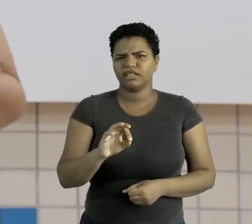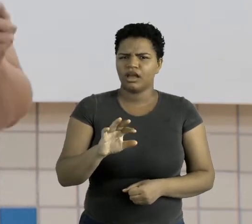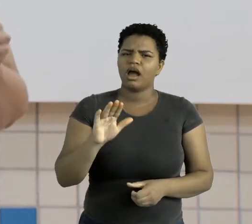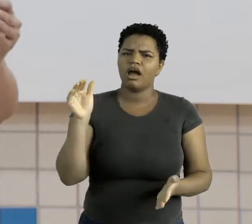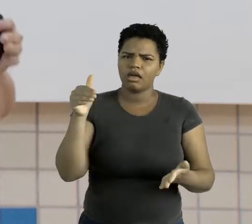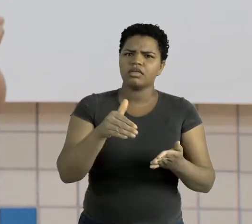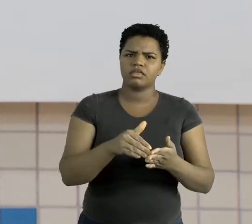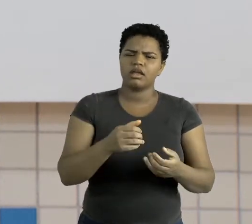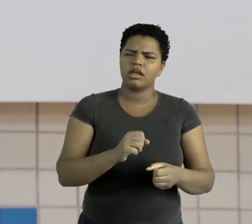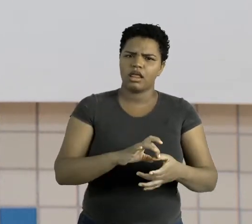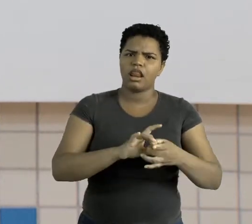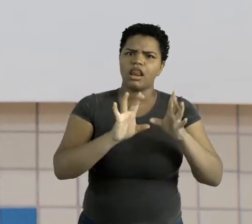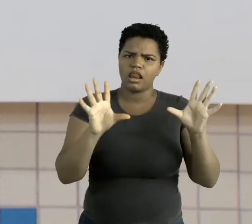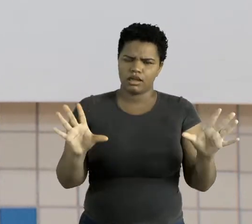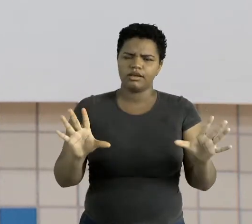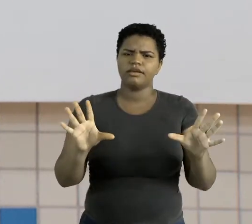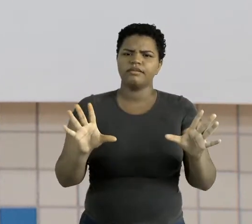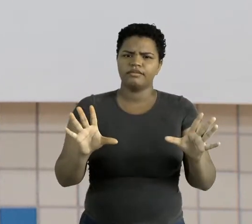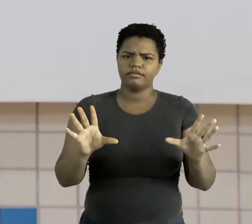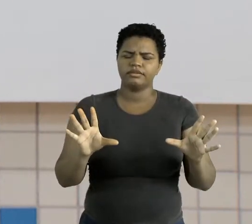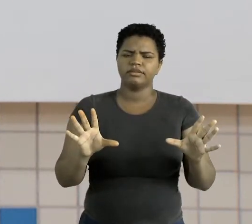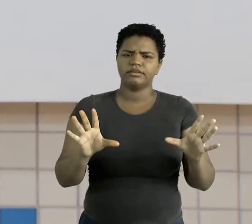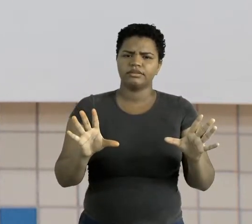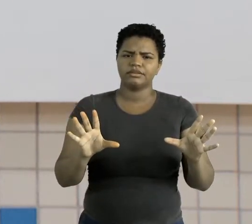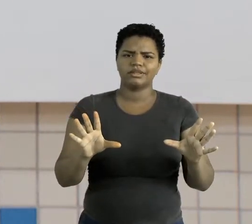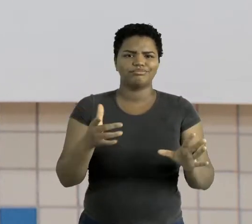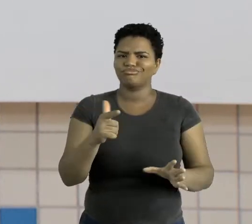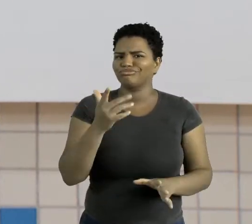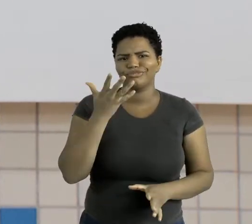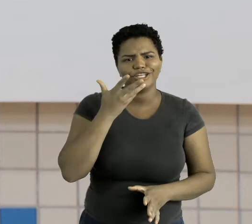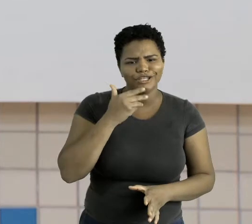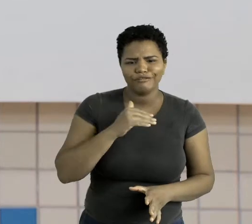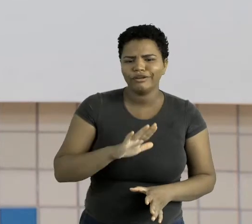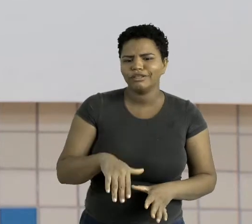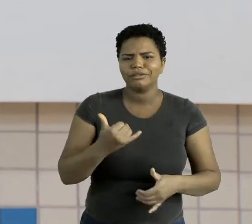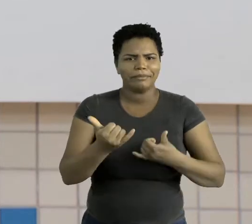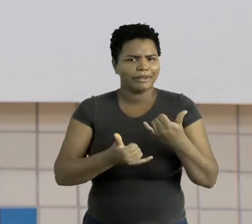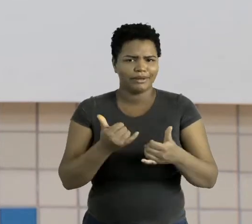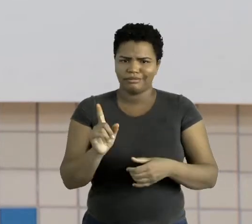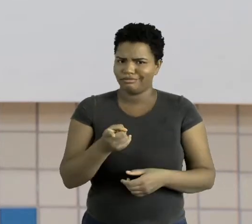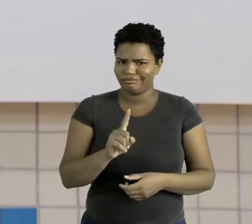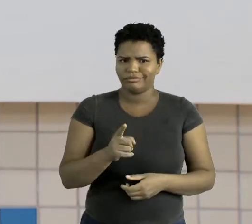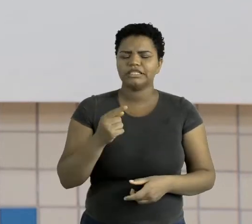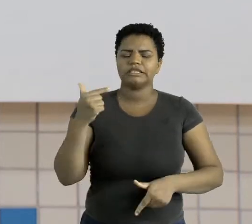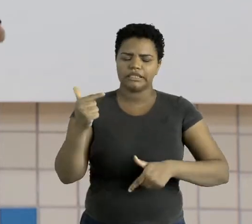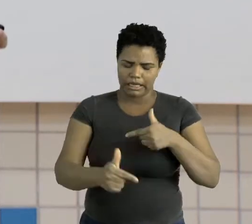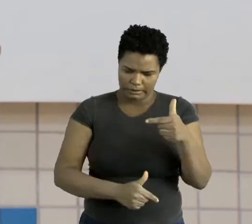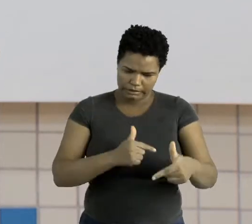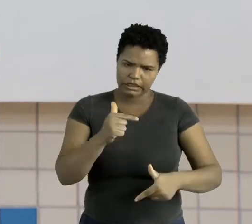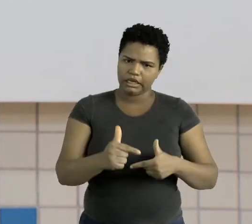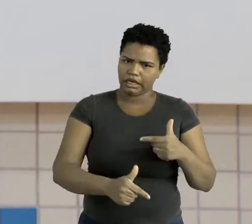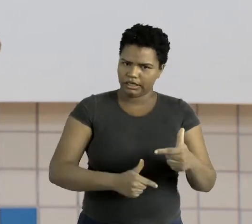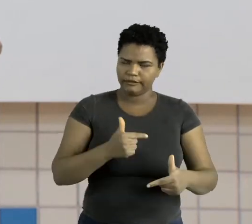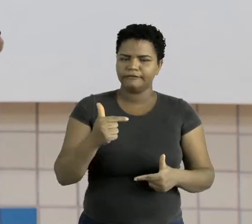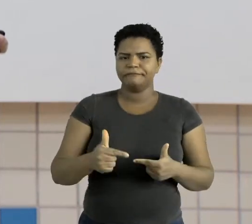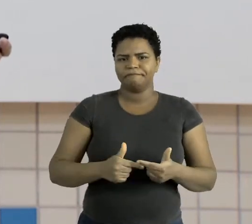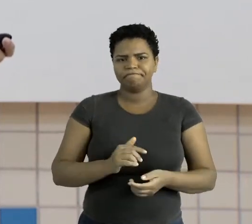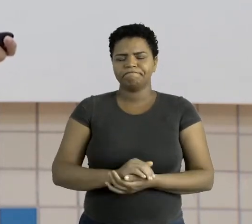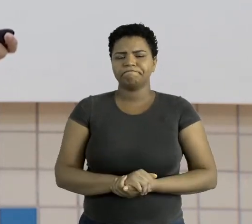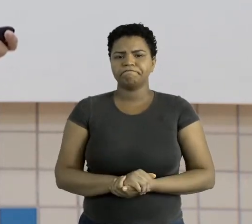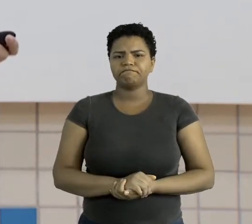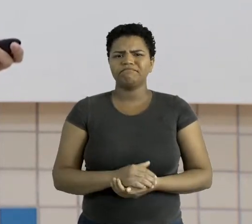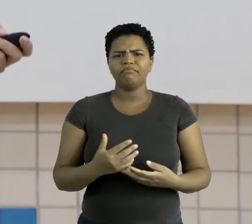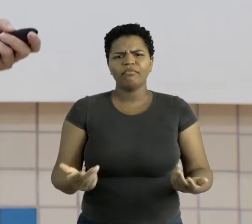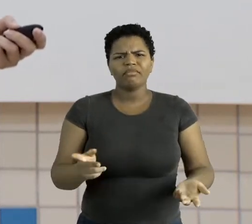livres, eles não tinham infância, eles trabalhavam a vida inteira deles. Mas, professora, então o que